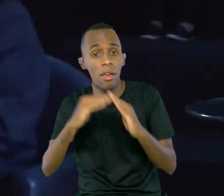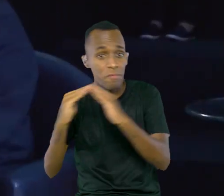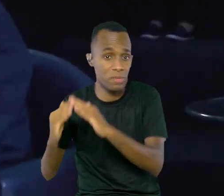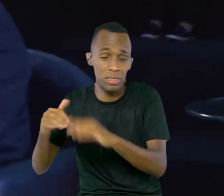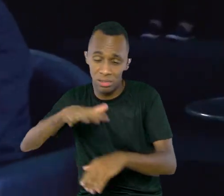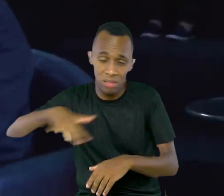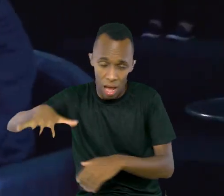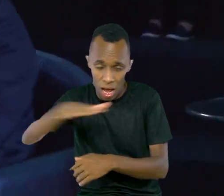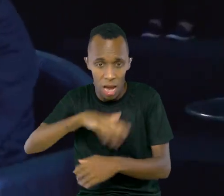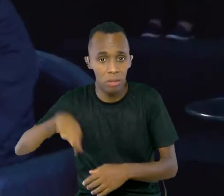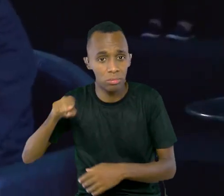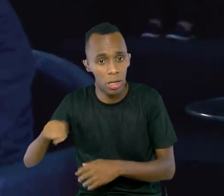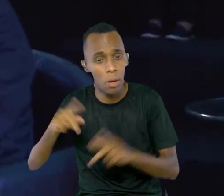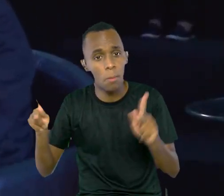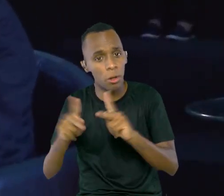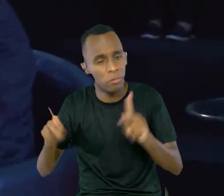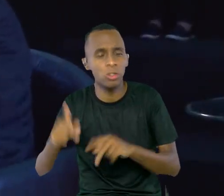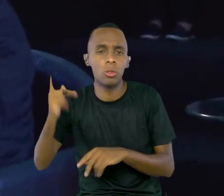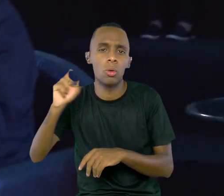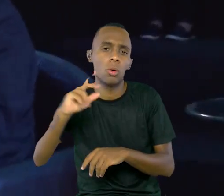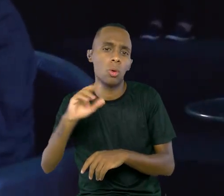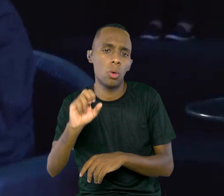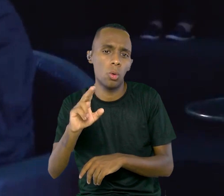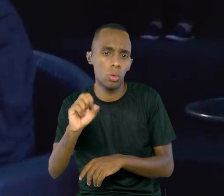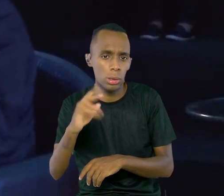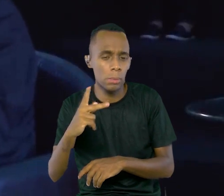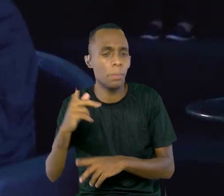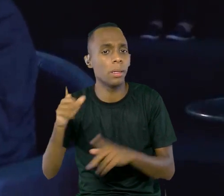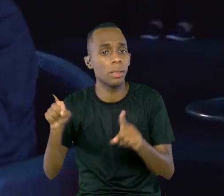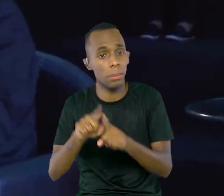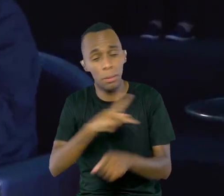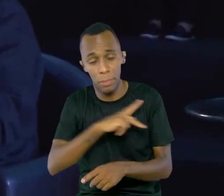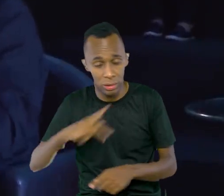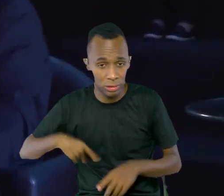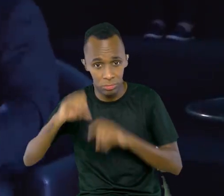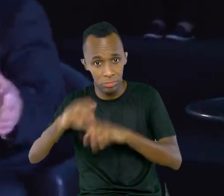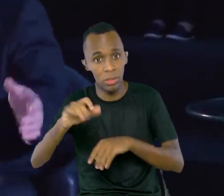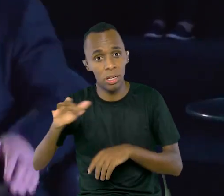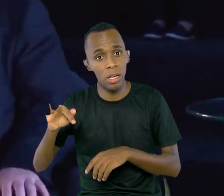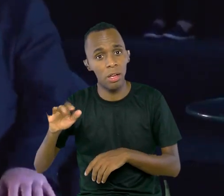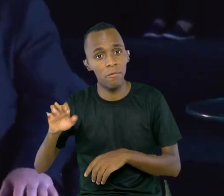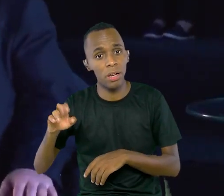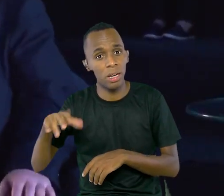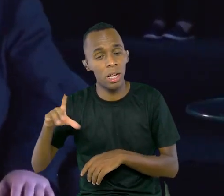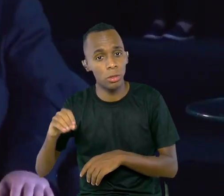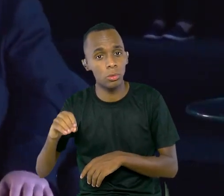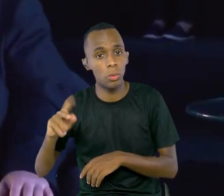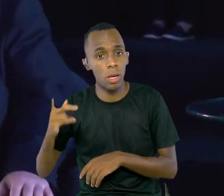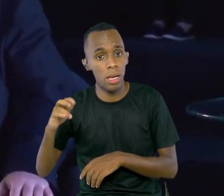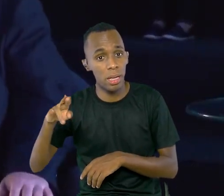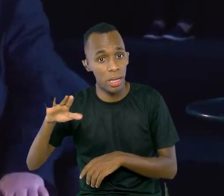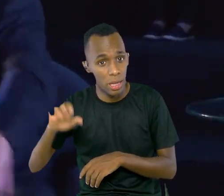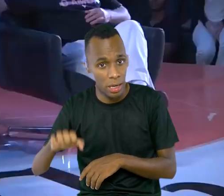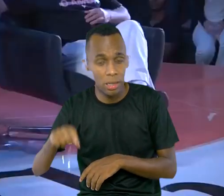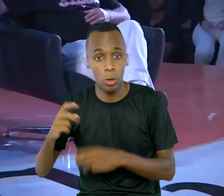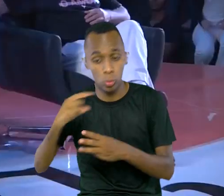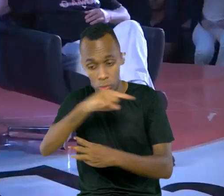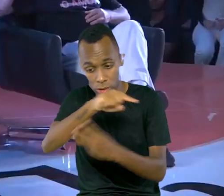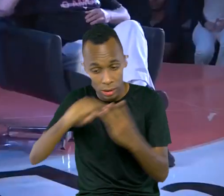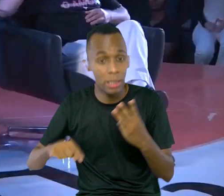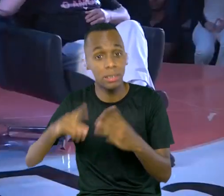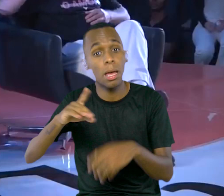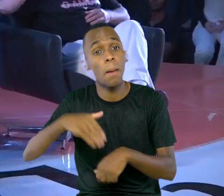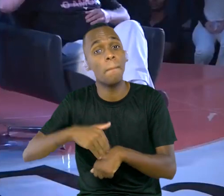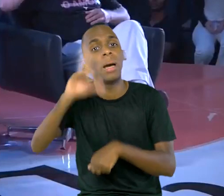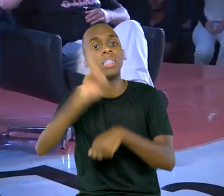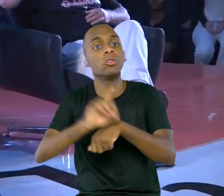somos vizinhos de bairro. Foi professor da USP, foi presidente da República, professor Fernando Henrique Cardoso. Os 3